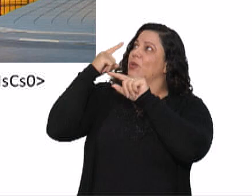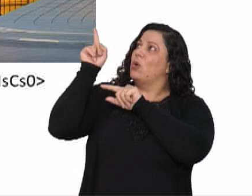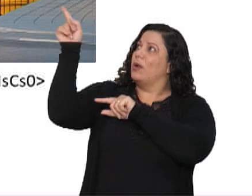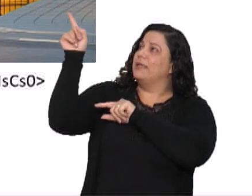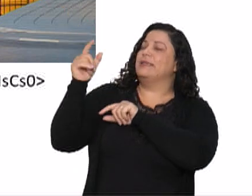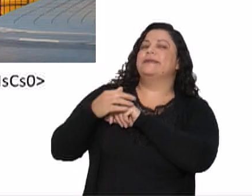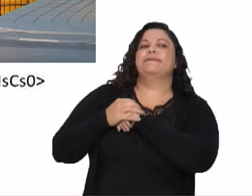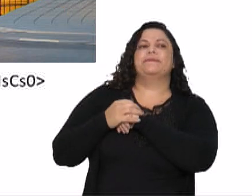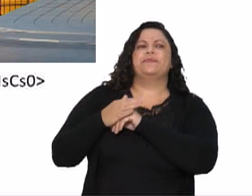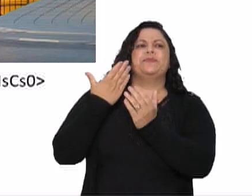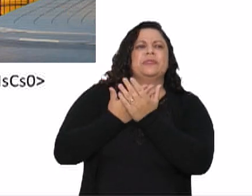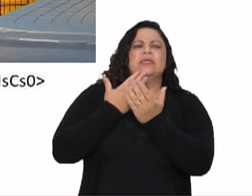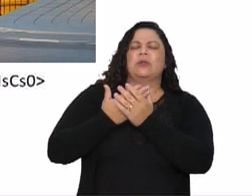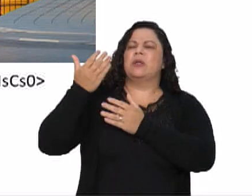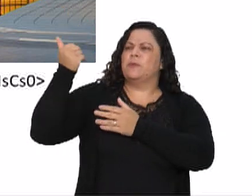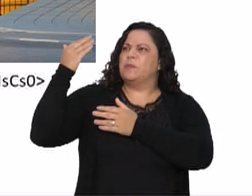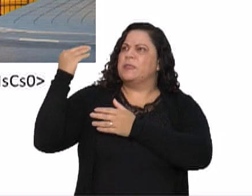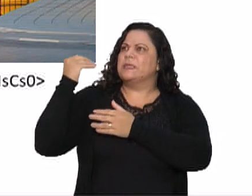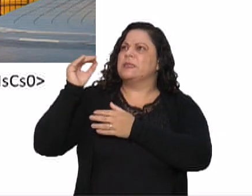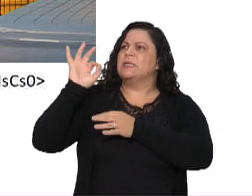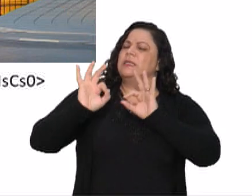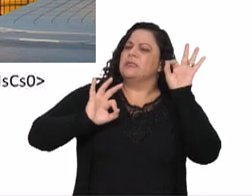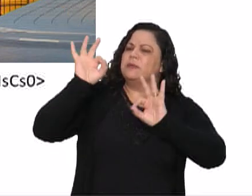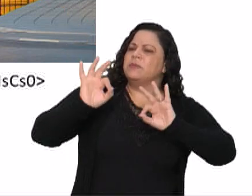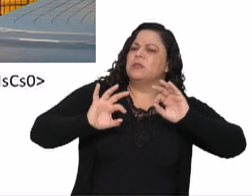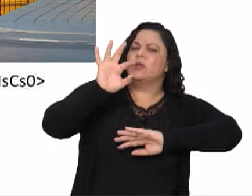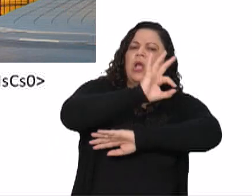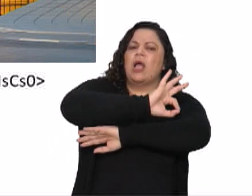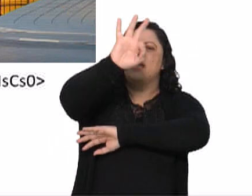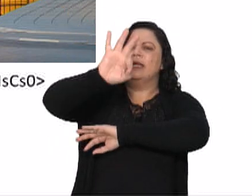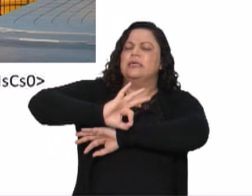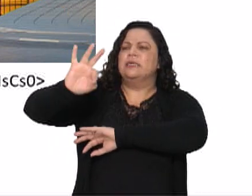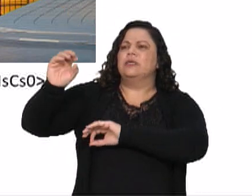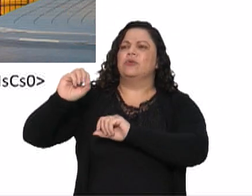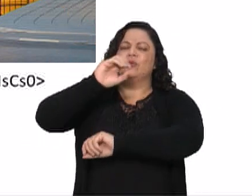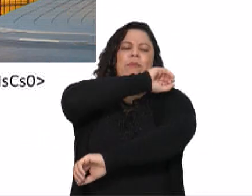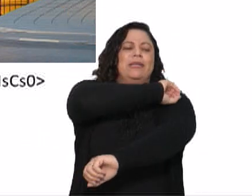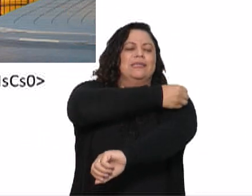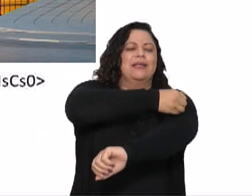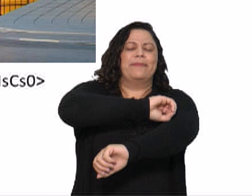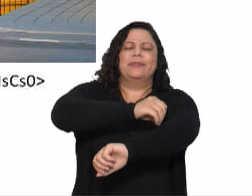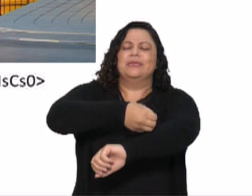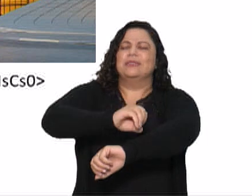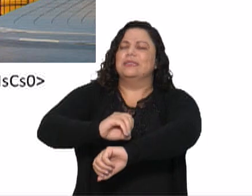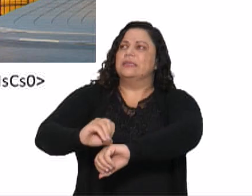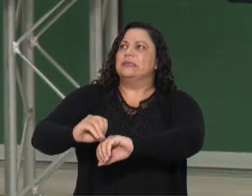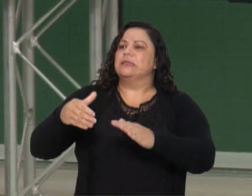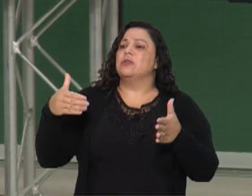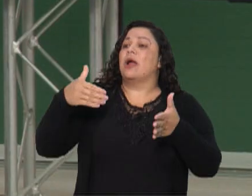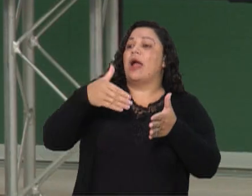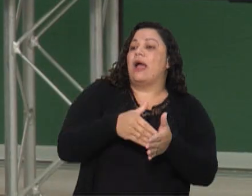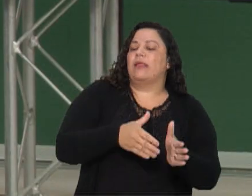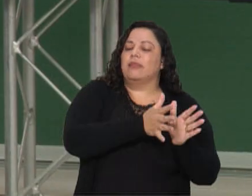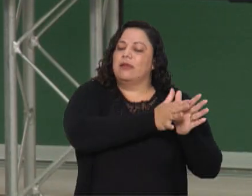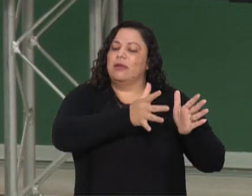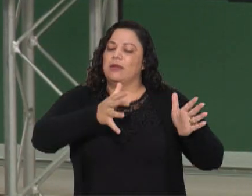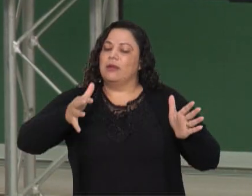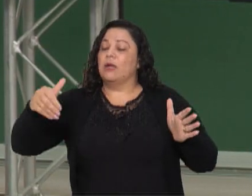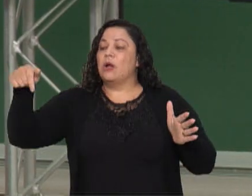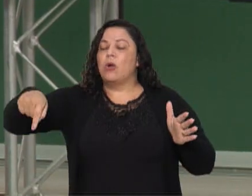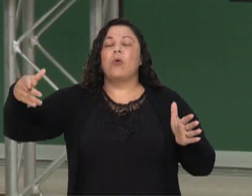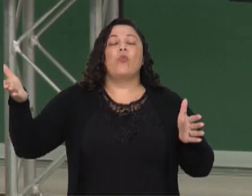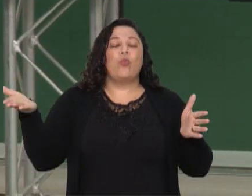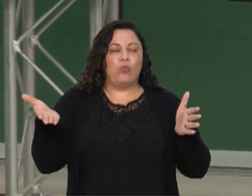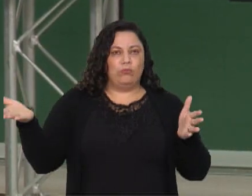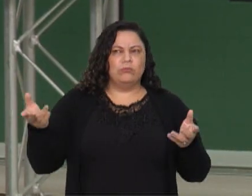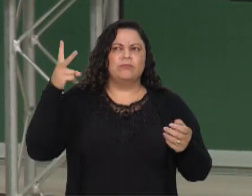pessoal, nós falamos sobre a arquitetura lá da pré-história até os dias de hoje. Vocês lembram? Lembram disso? Que a gente